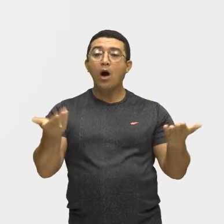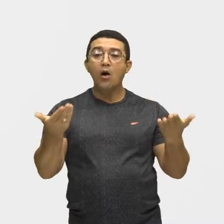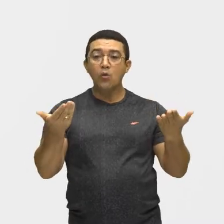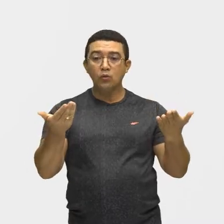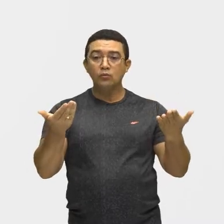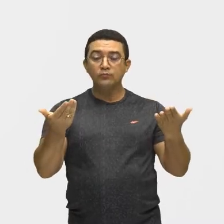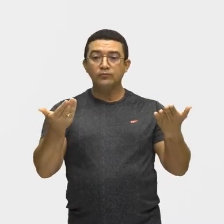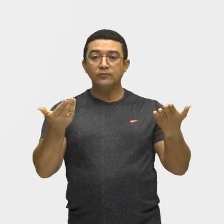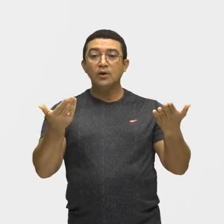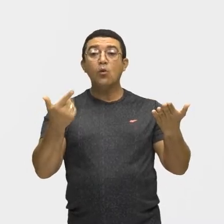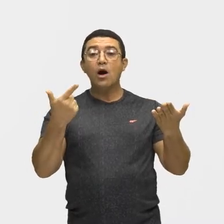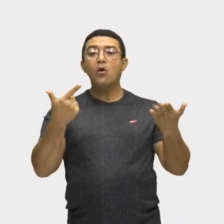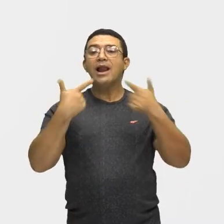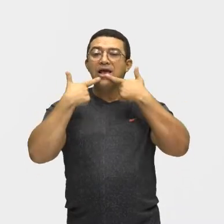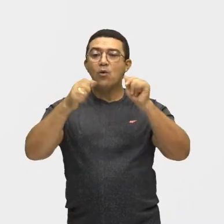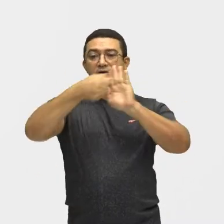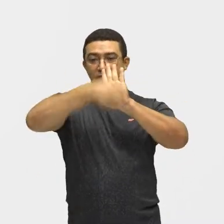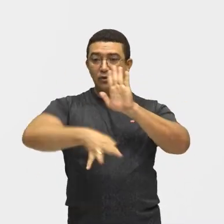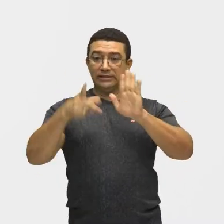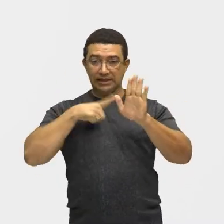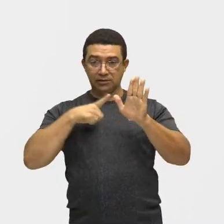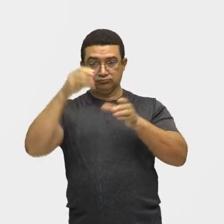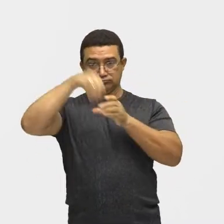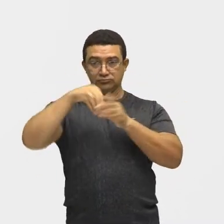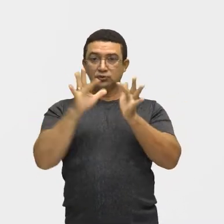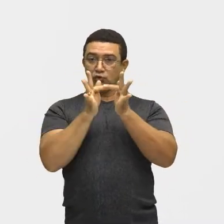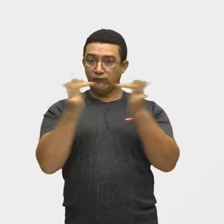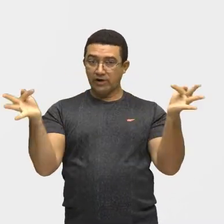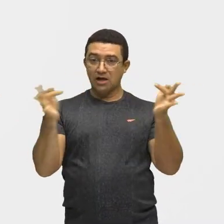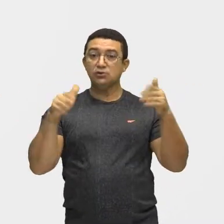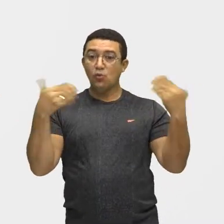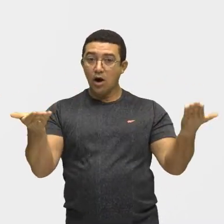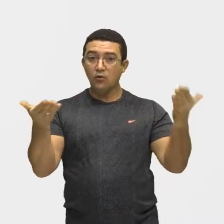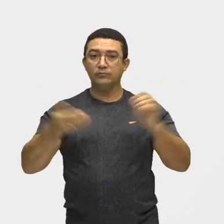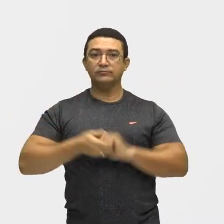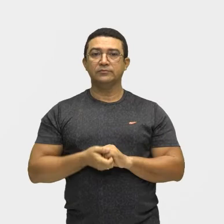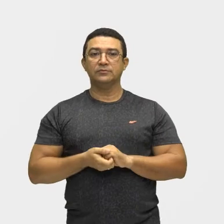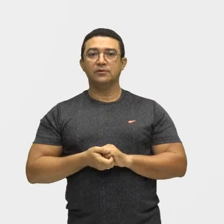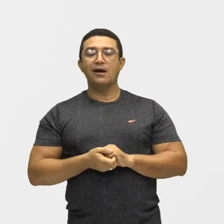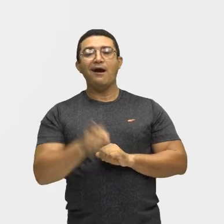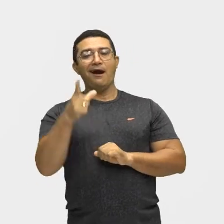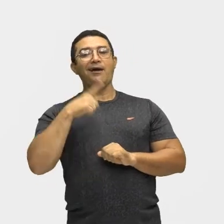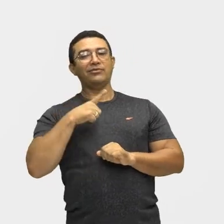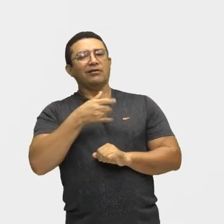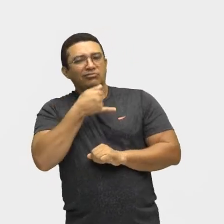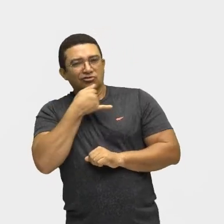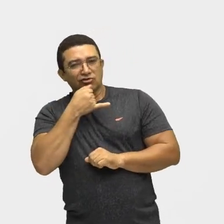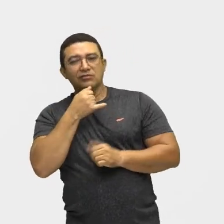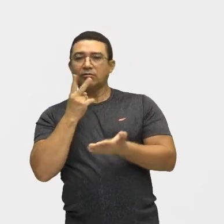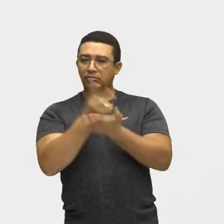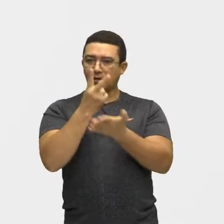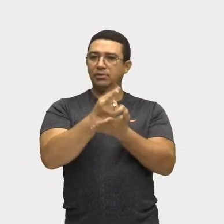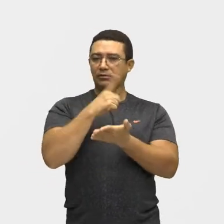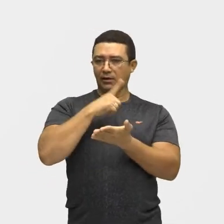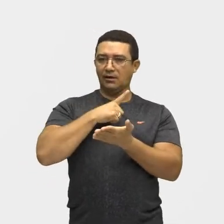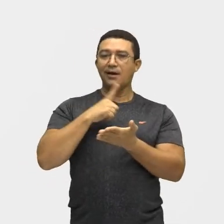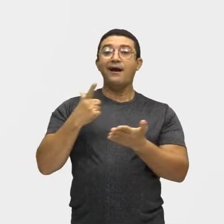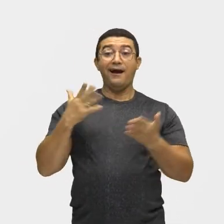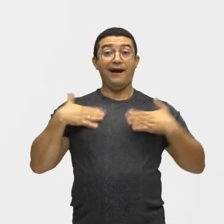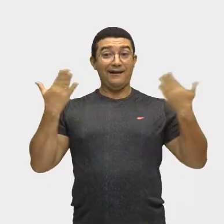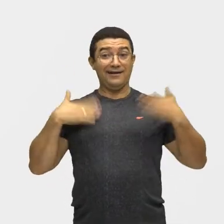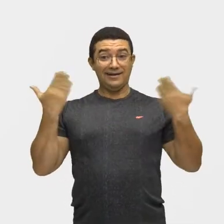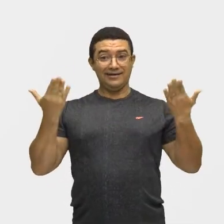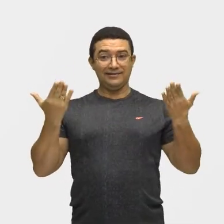linguagem presente na frase. Além da tristeza, sempre há alegria.